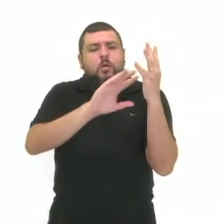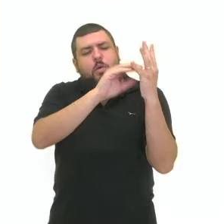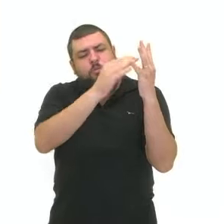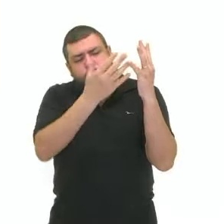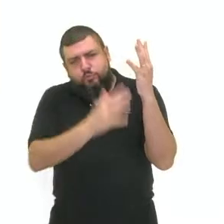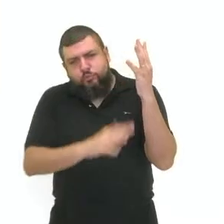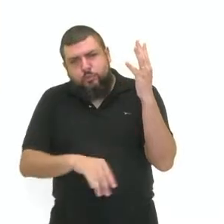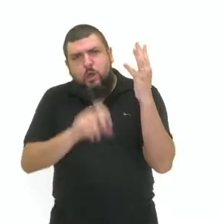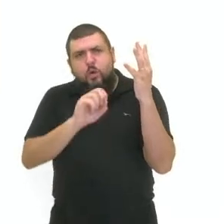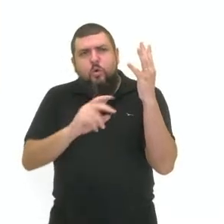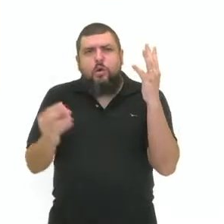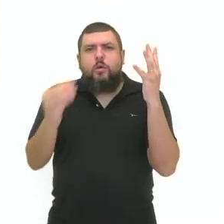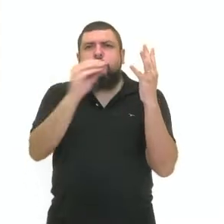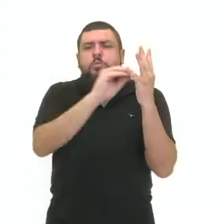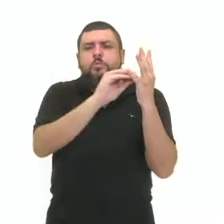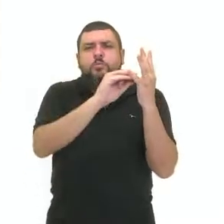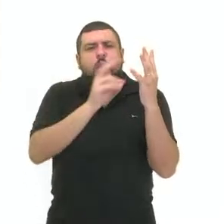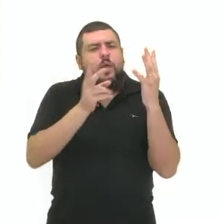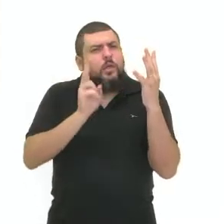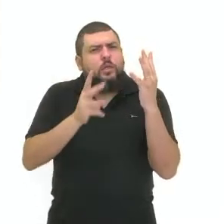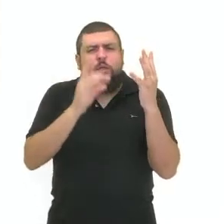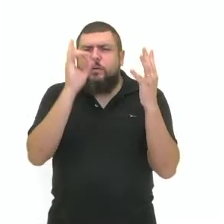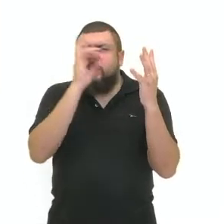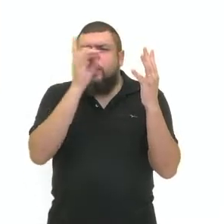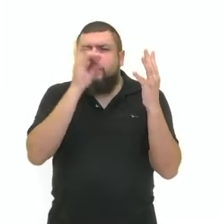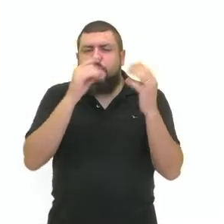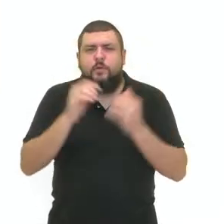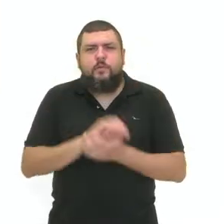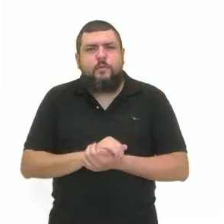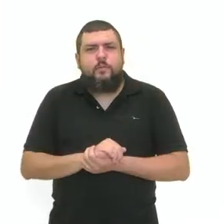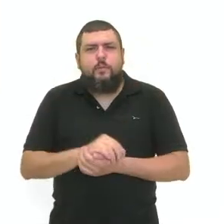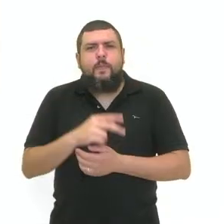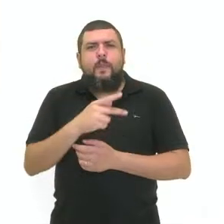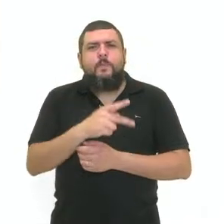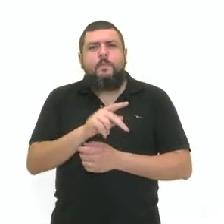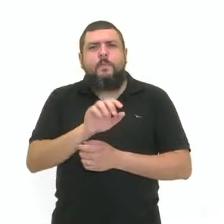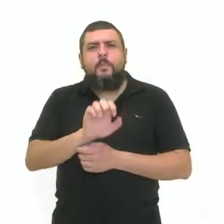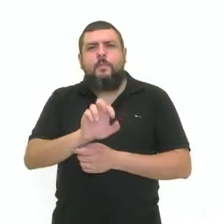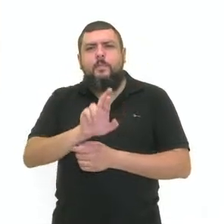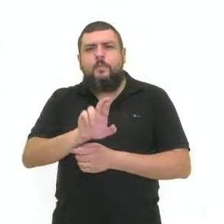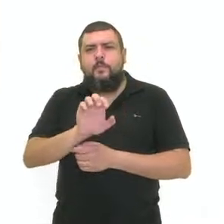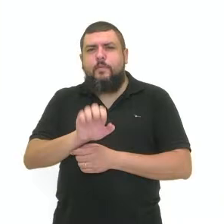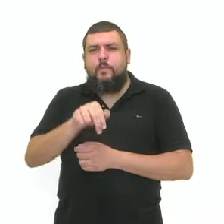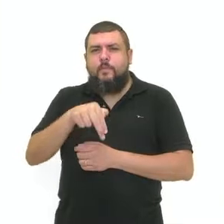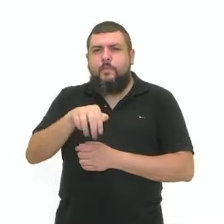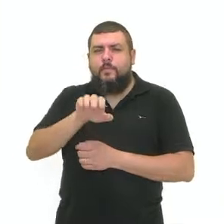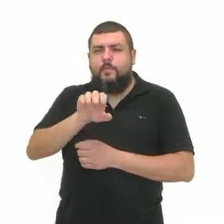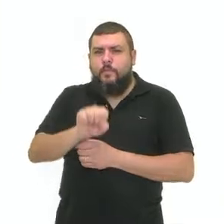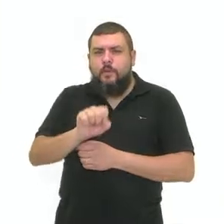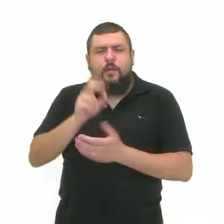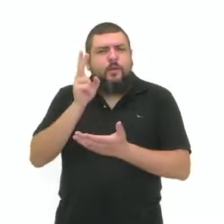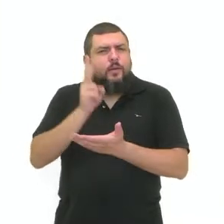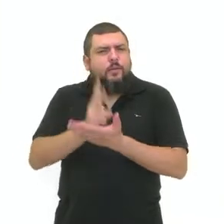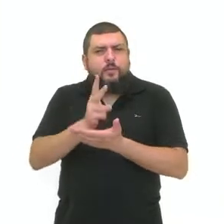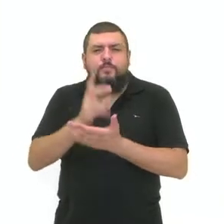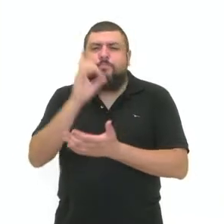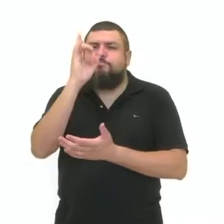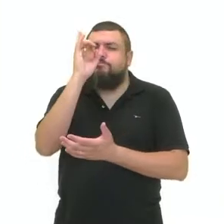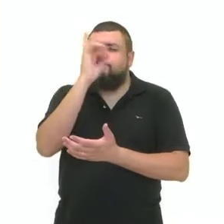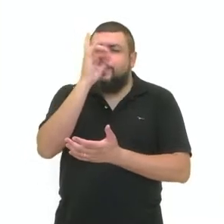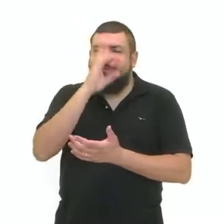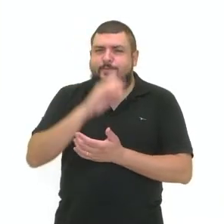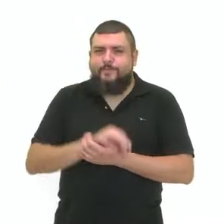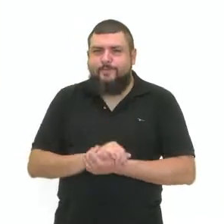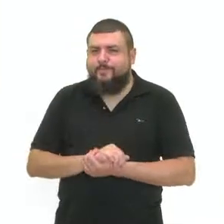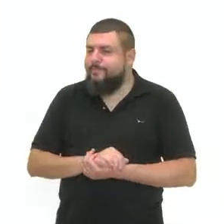ó, a vegetação sempre vai estar verdinha, tá bom? Então são perenes, ou seja, contínuos, sempre tem as folhas